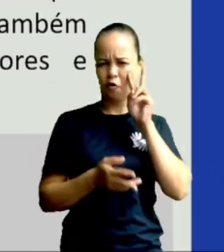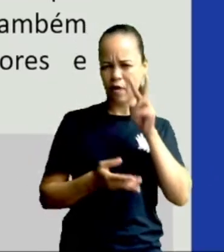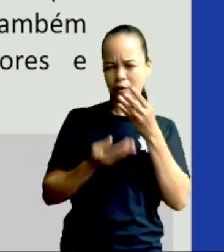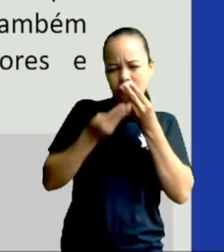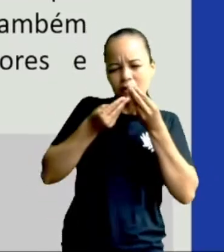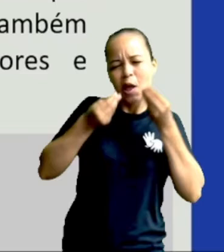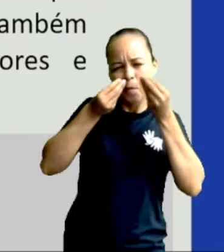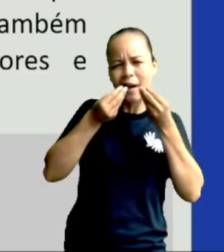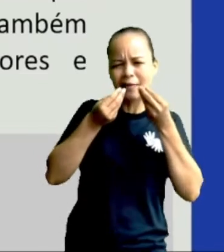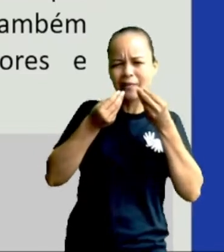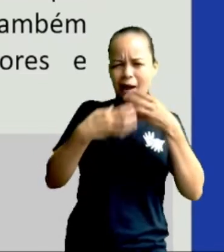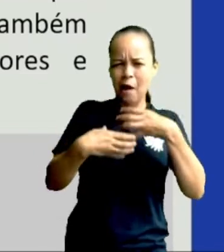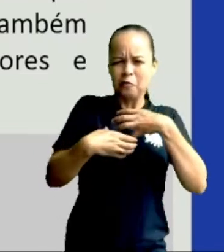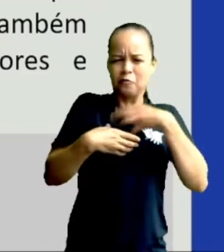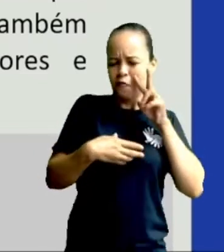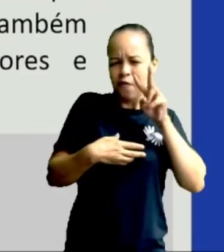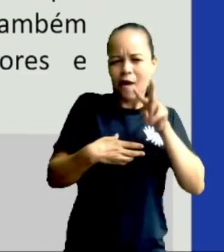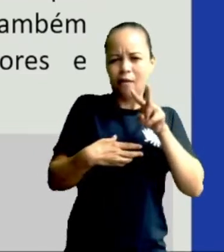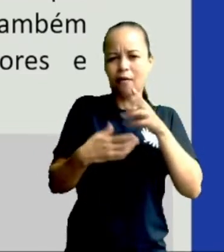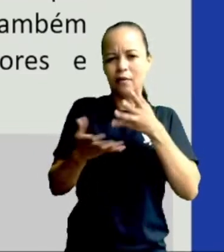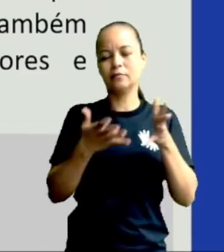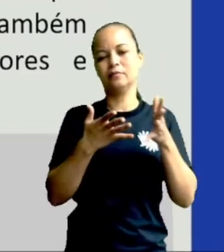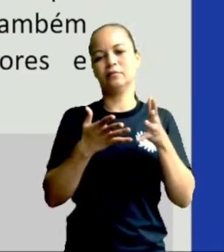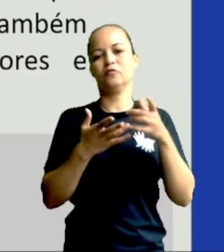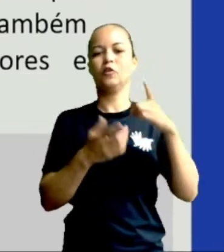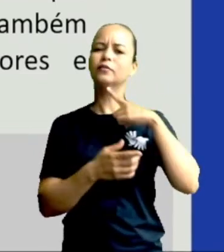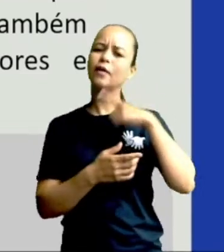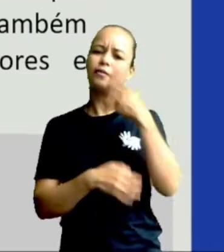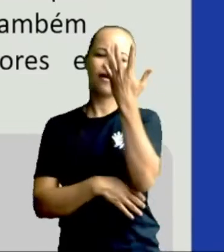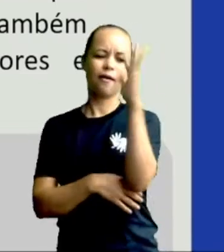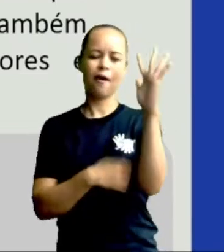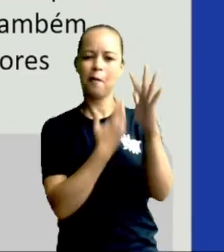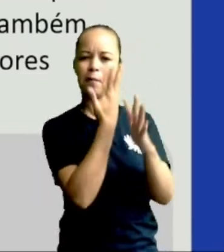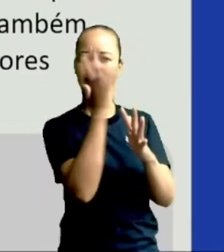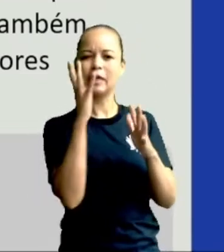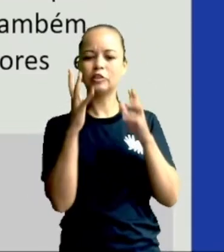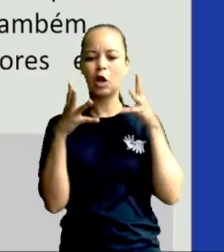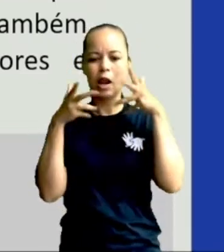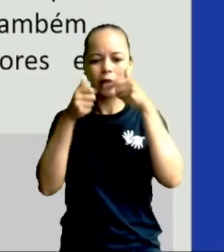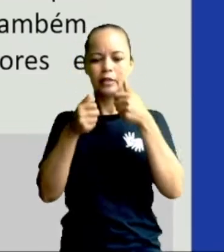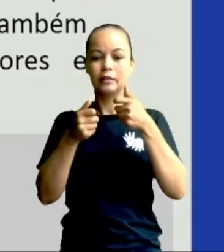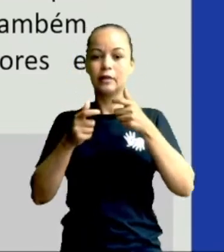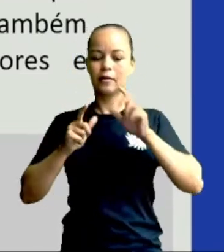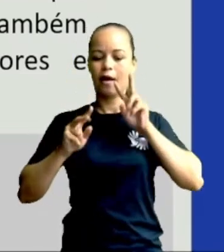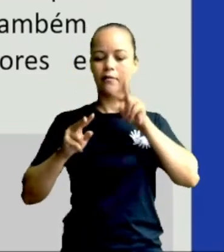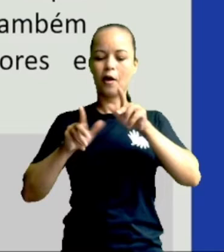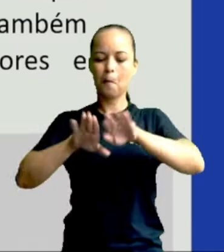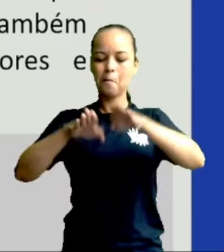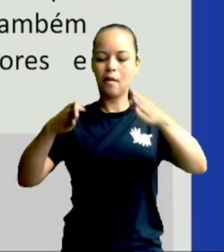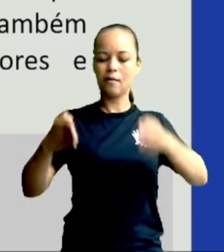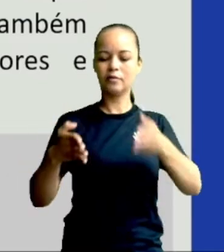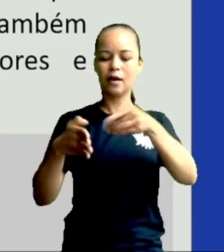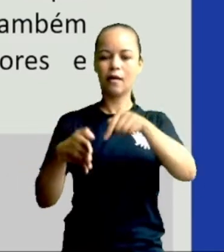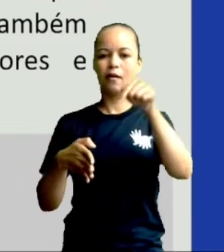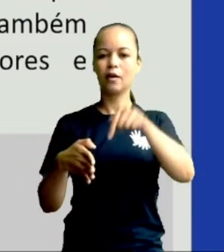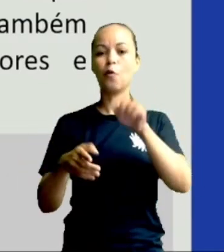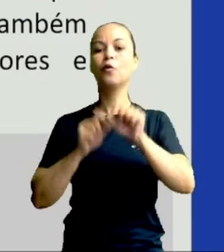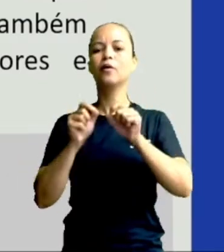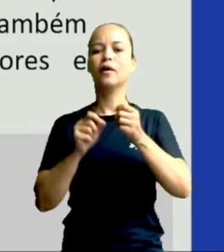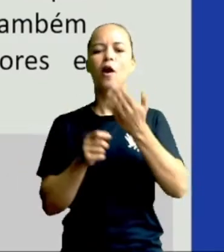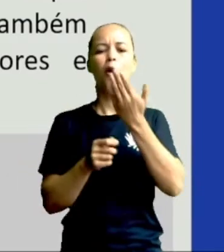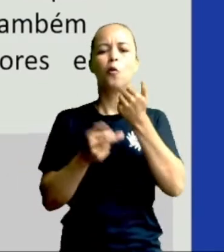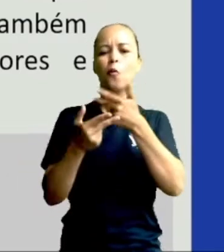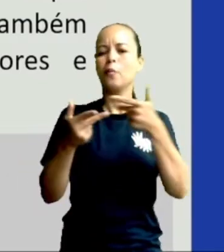É? Claro, você tem uma paisagem linda daquela comida ali que está em cima da sua mesa. Ou de uma árvore